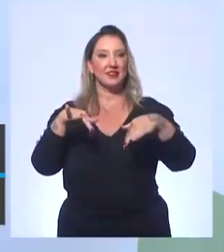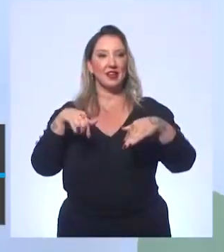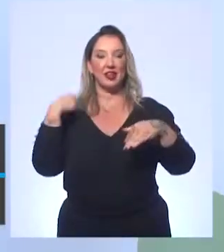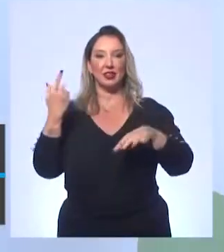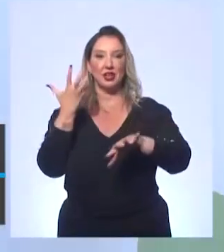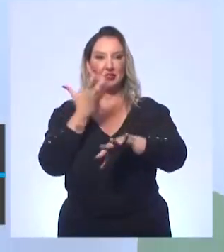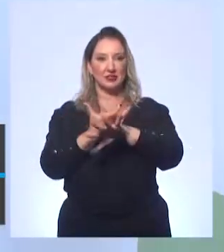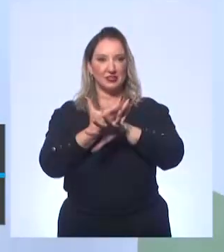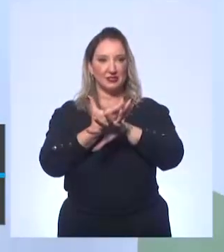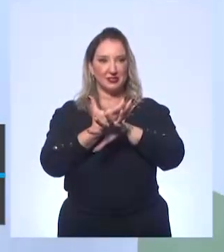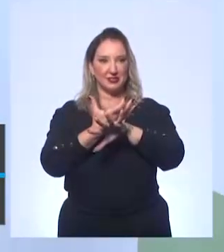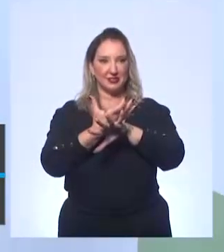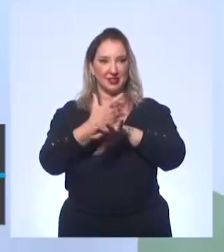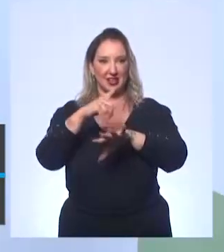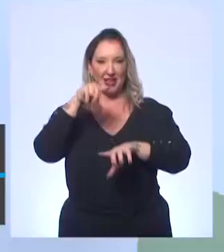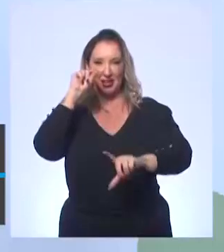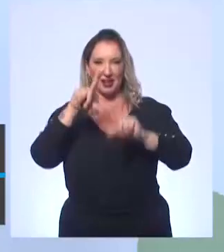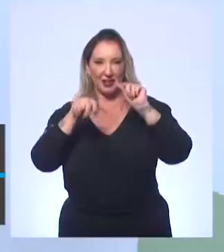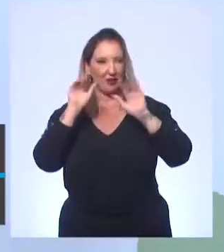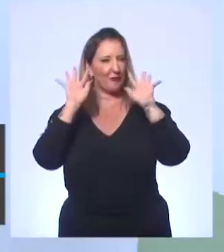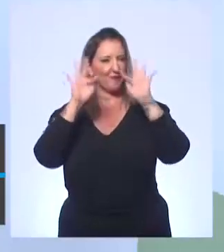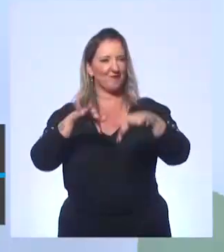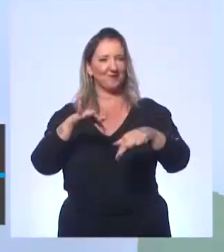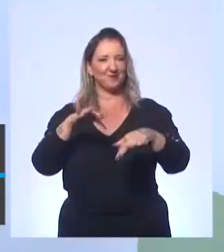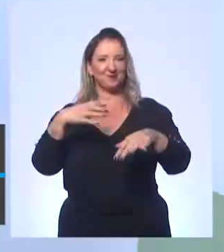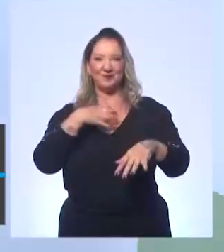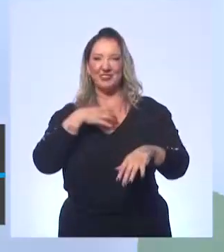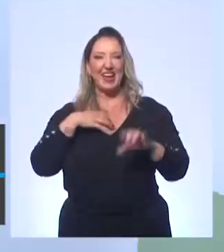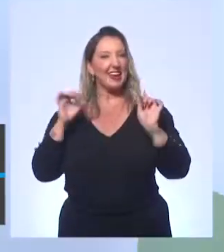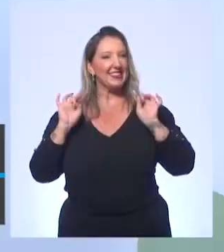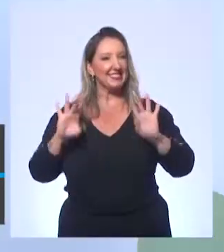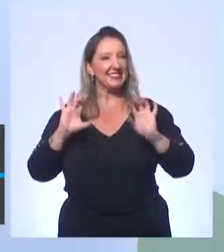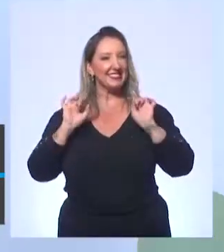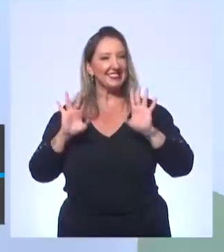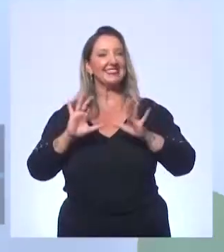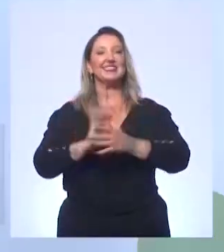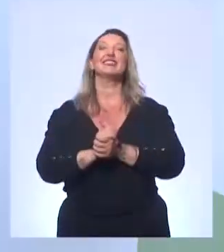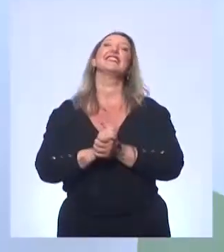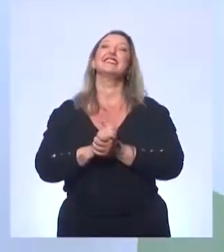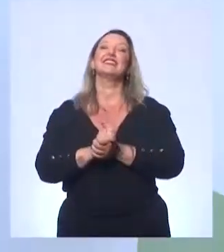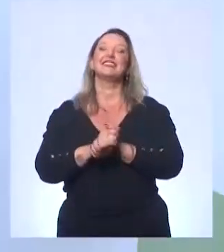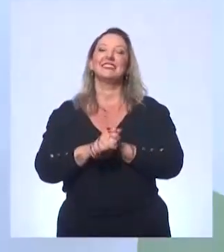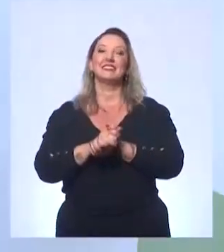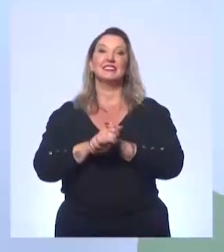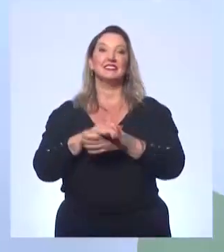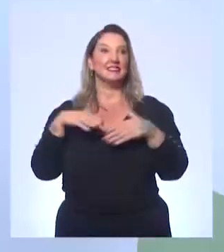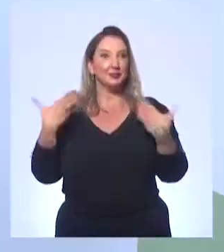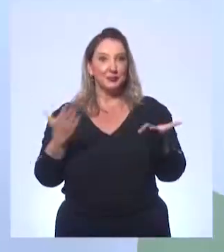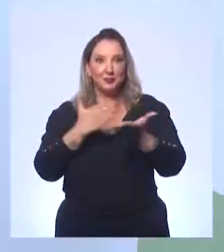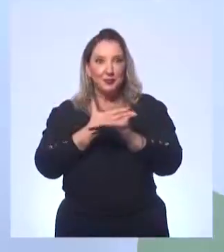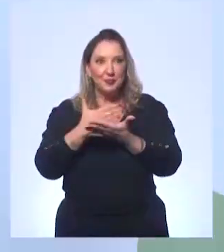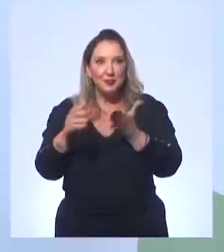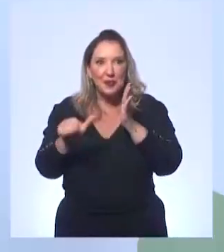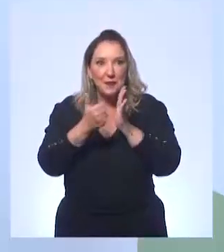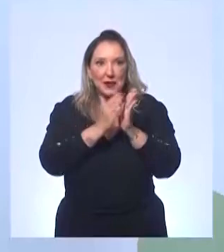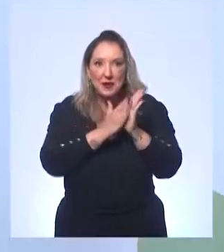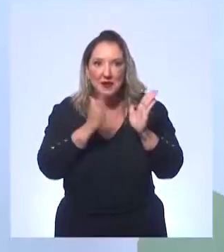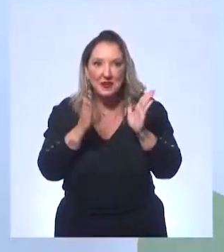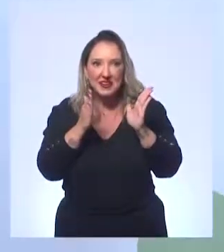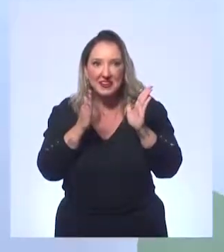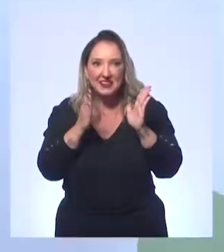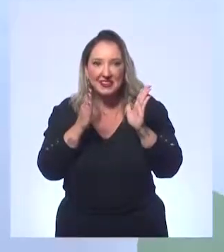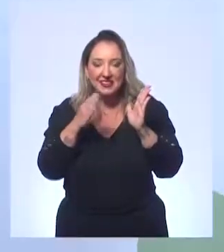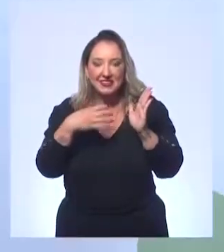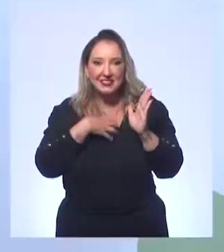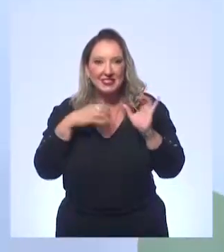eletiva e vamos finalizar com chave de ouro. Então, para começar a primeira parte da chave de ouro,